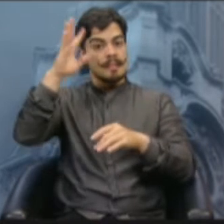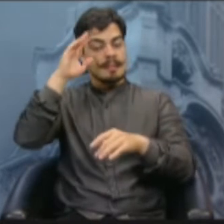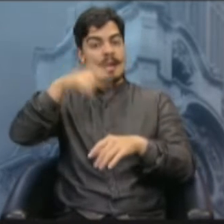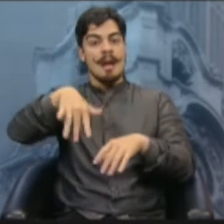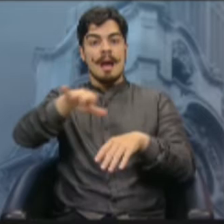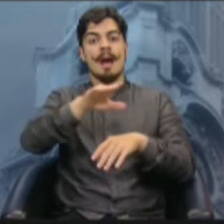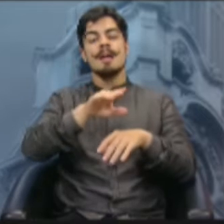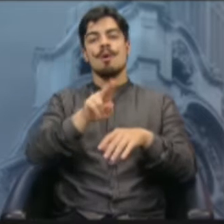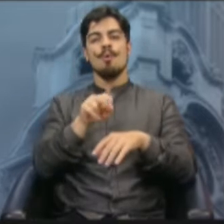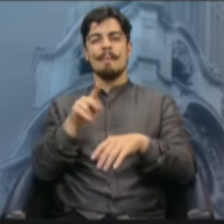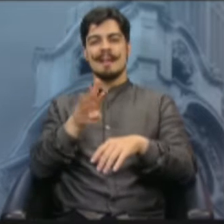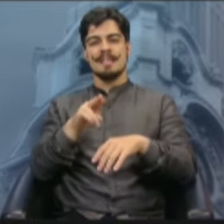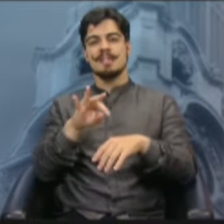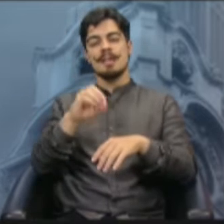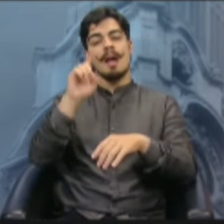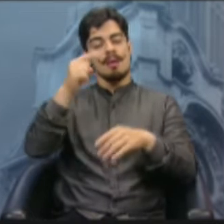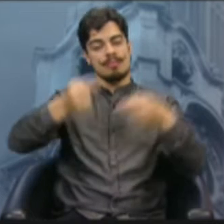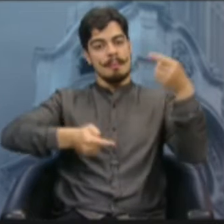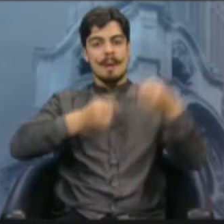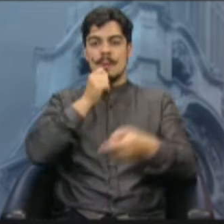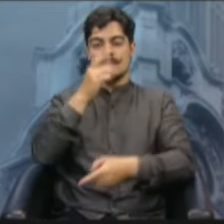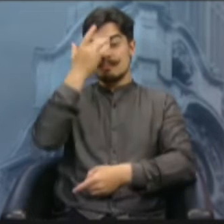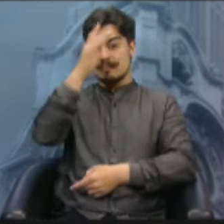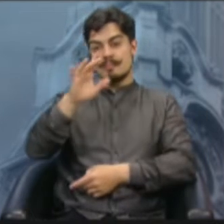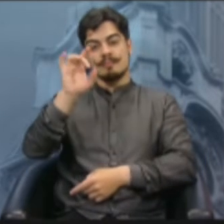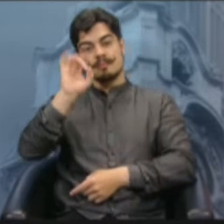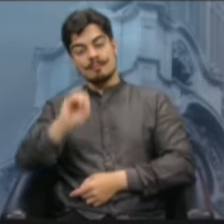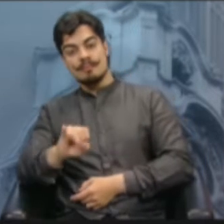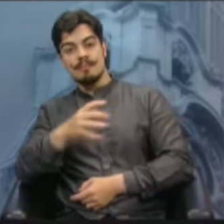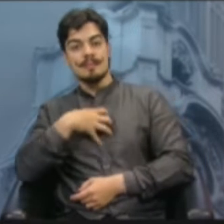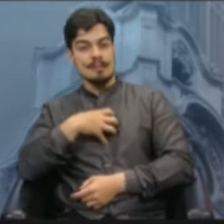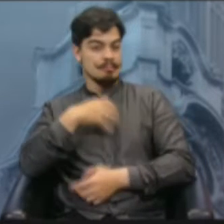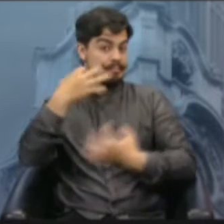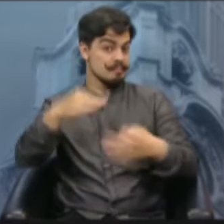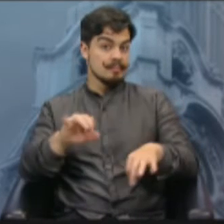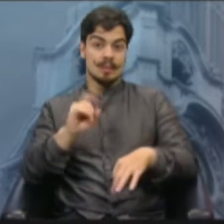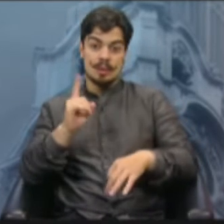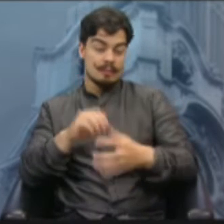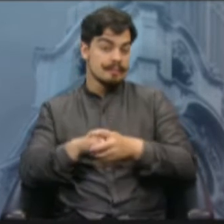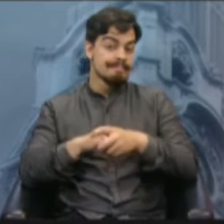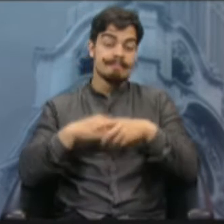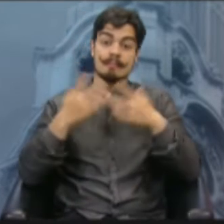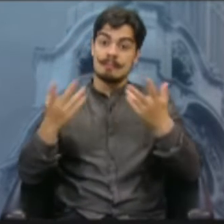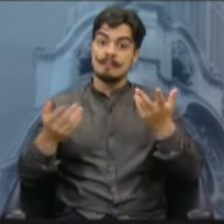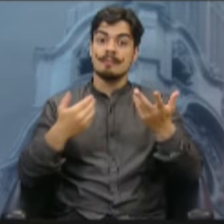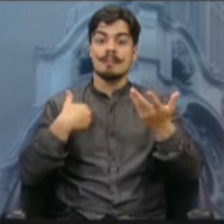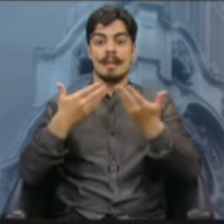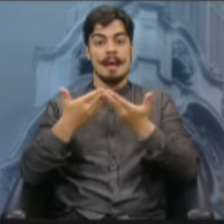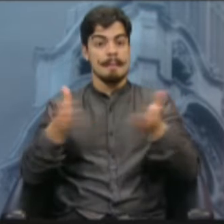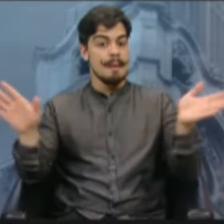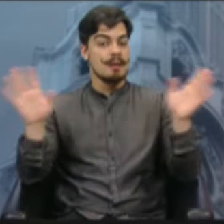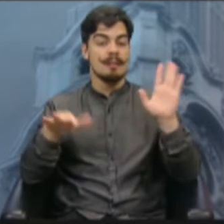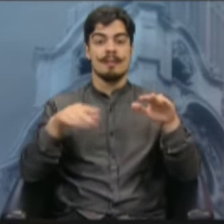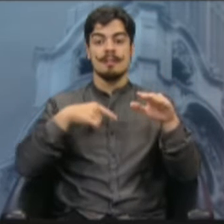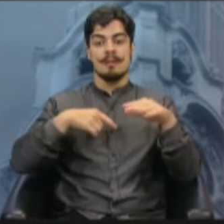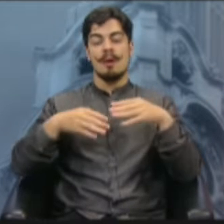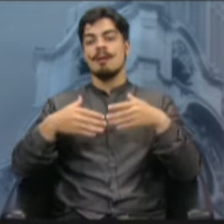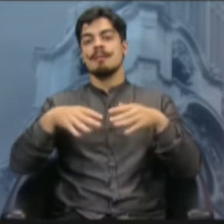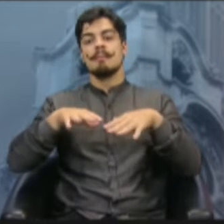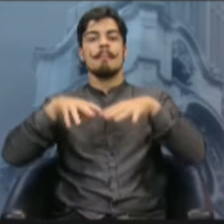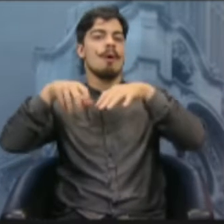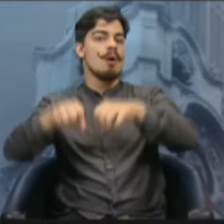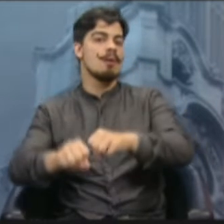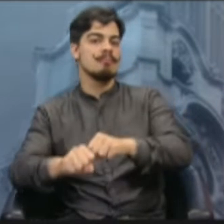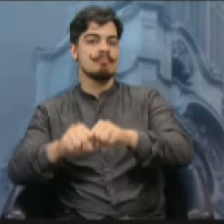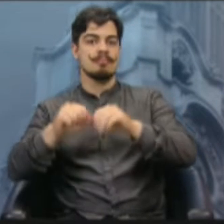que inclusive é um debate doutrinário se essa seria a modalidade para o caso em tela. Bem, deixem aberto a desapropriação do Estádio Olímpico Monumental,